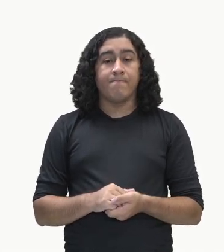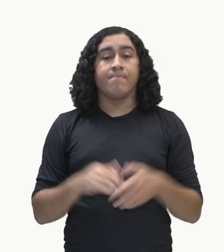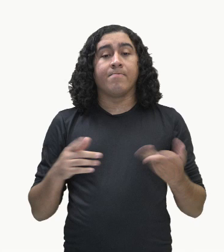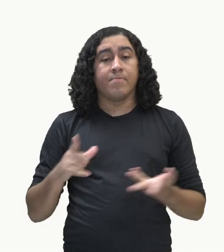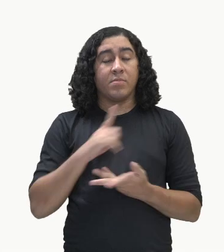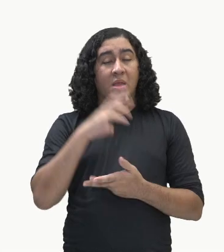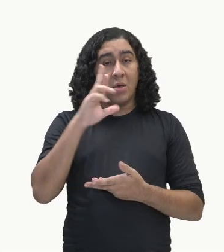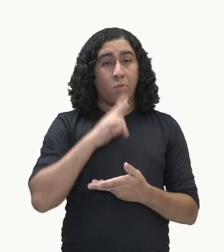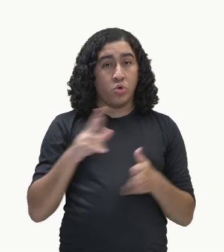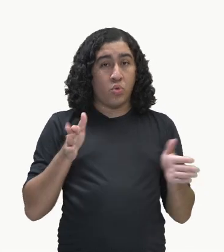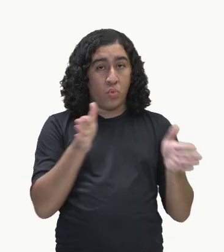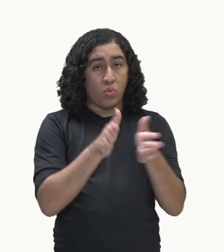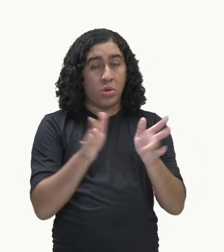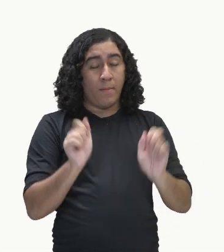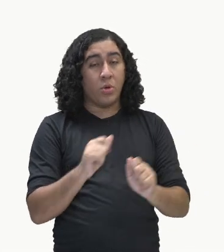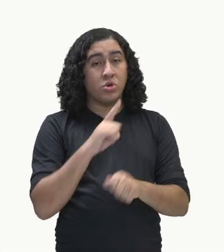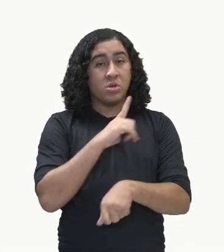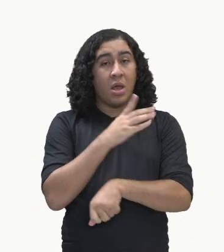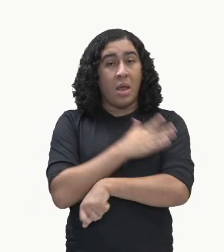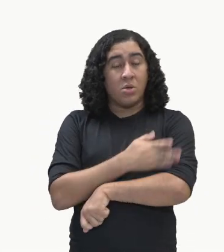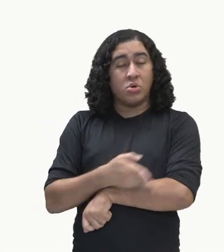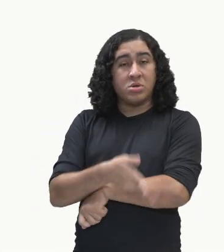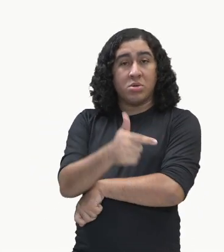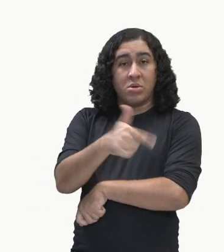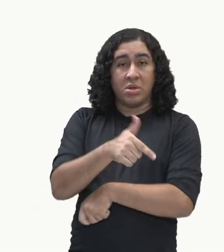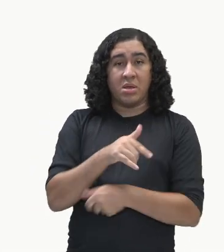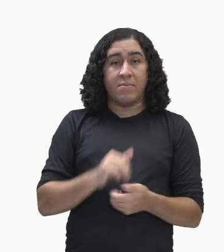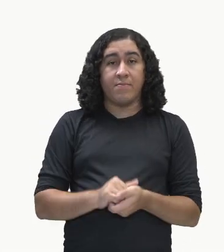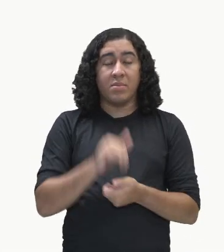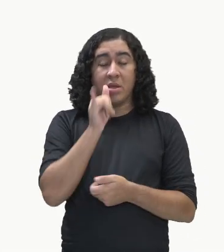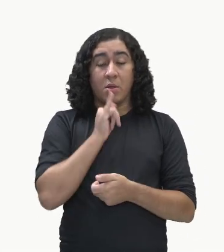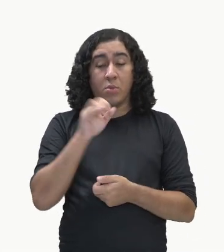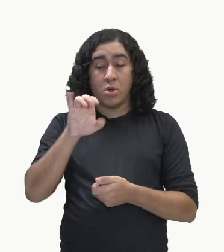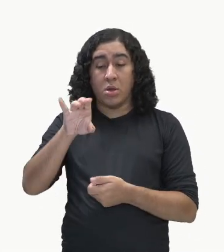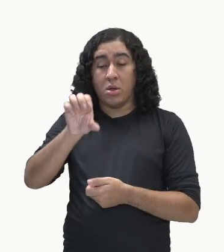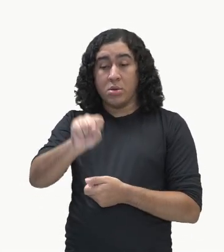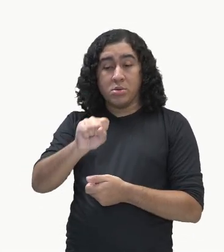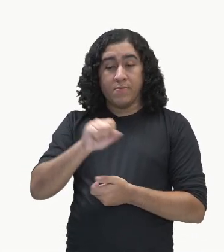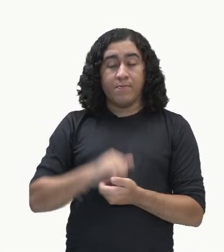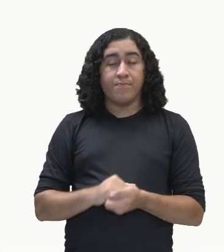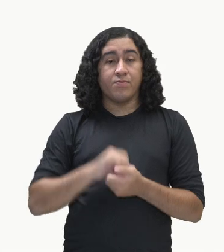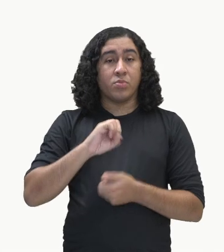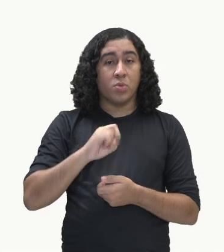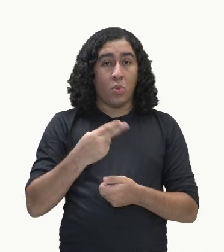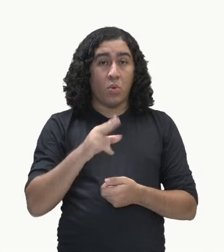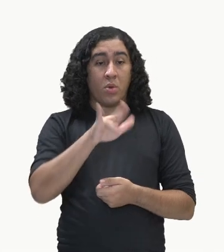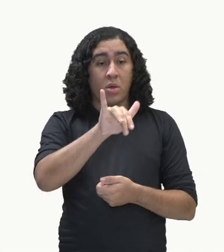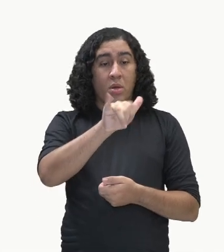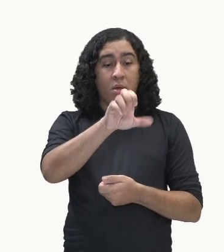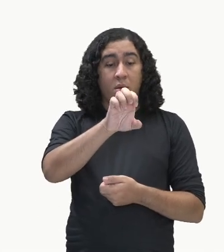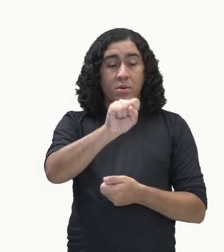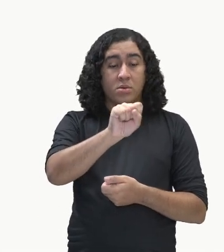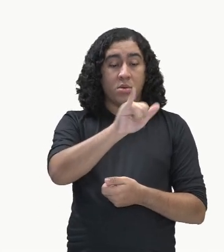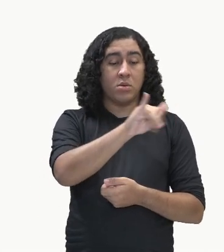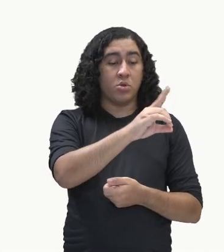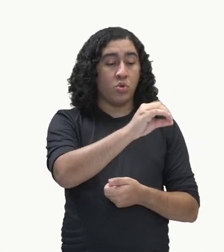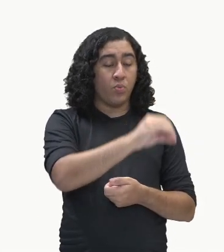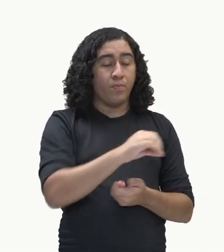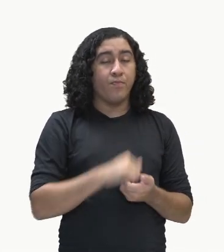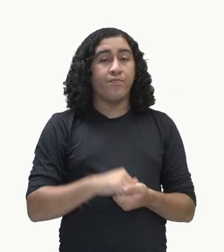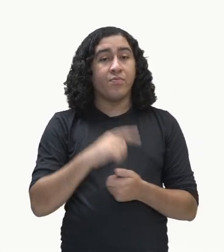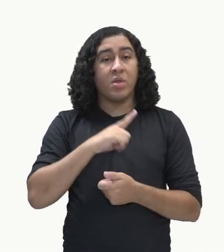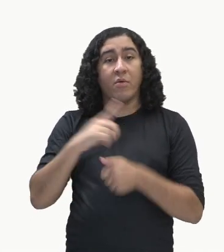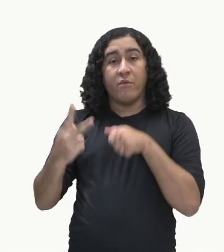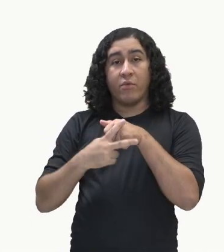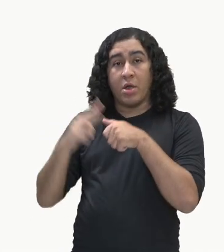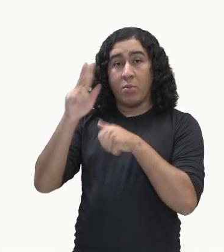pode parecer mal educado, por exemplo, yes, curto e grosso, ou então, yes, I do, né? Eu estou repetindo o verbo que eu